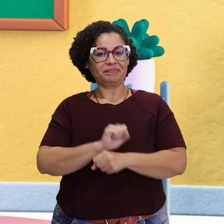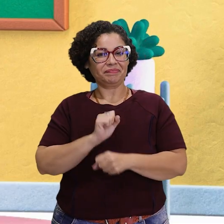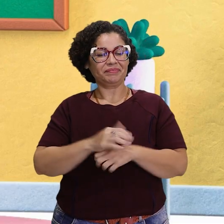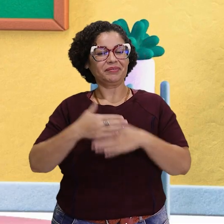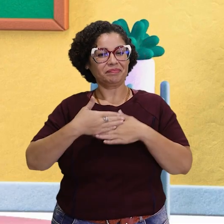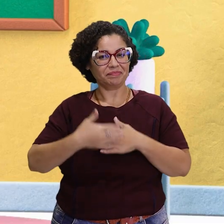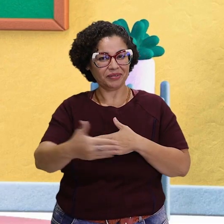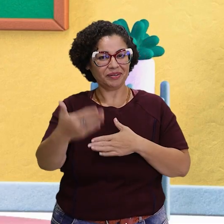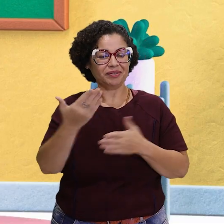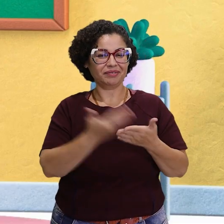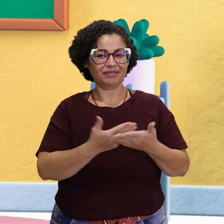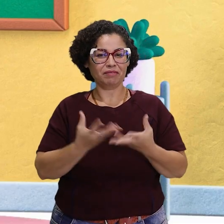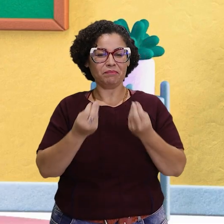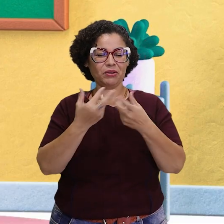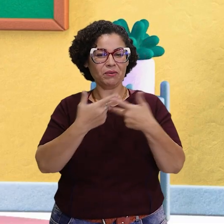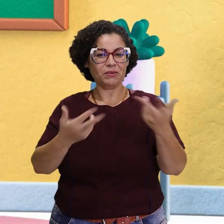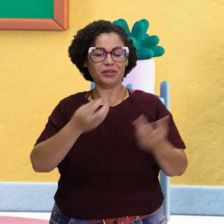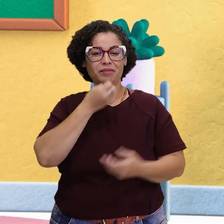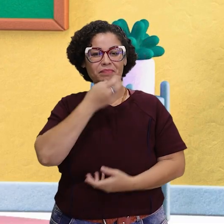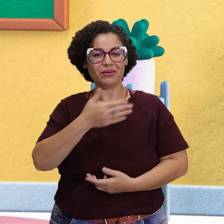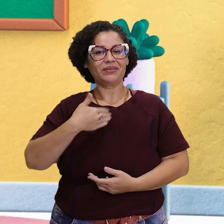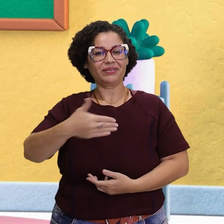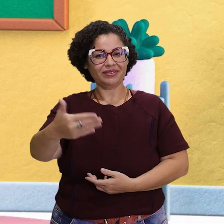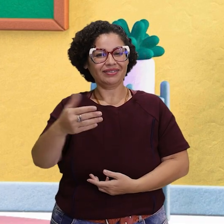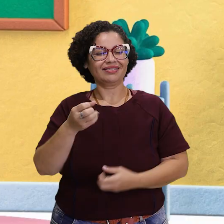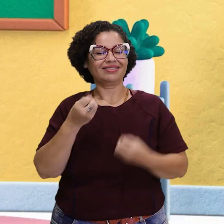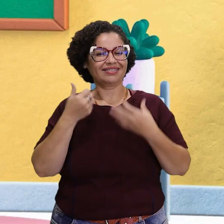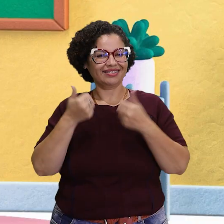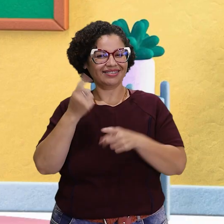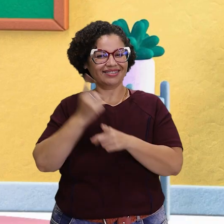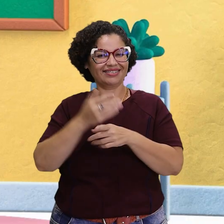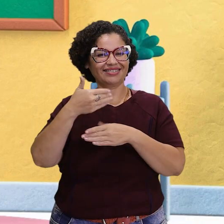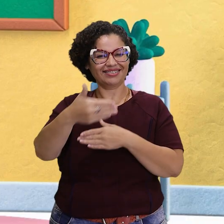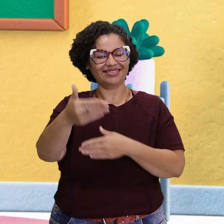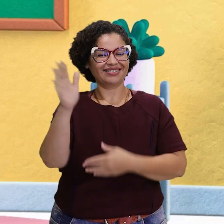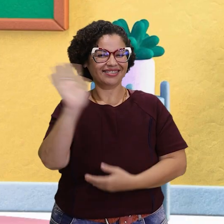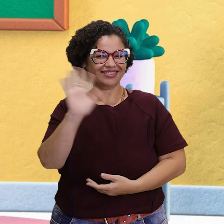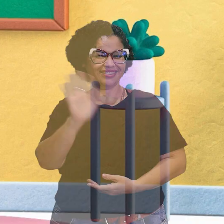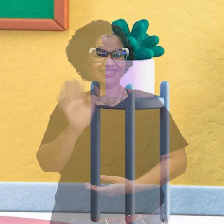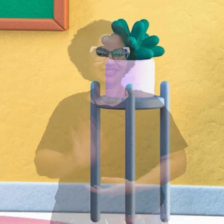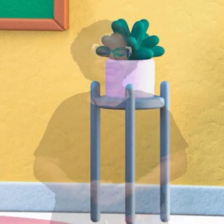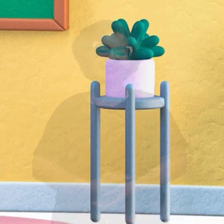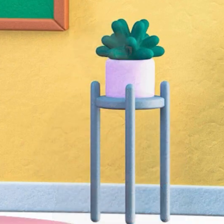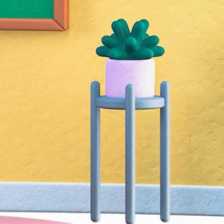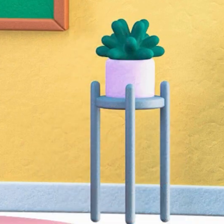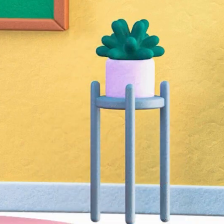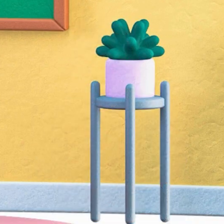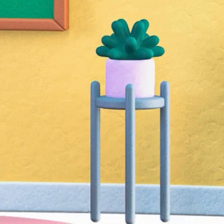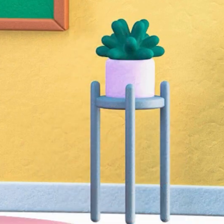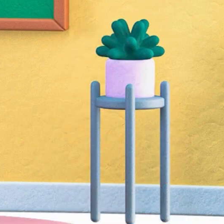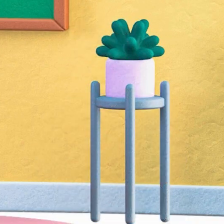os próximos. Tem muita coisa boa vindo por aí, tá bom? Até a próxima. Tchau, tchau.